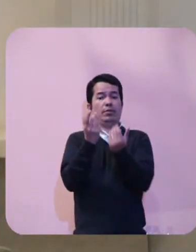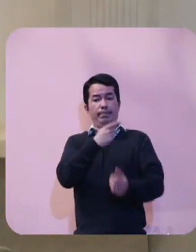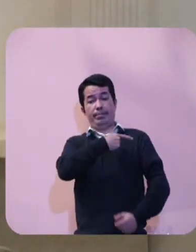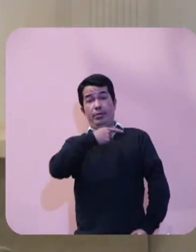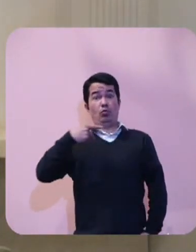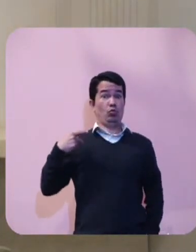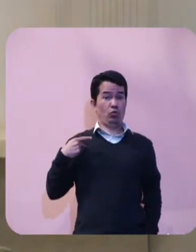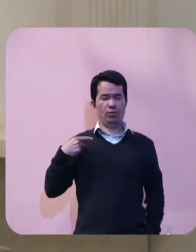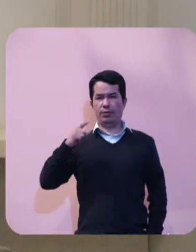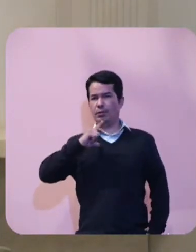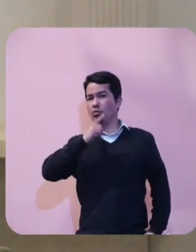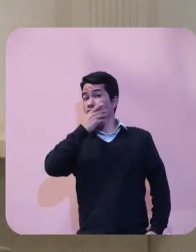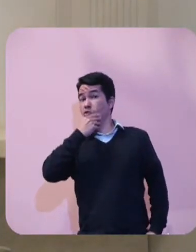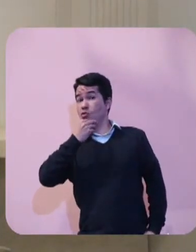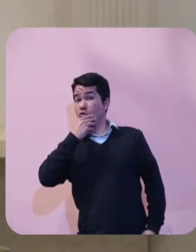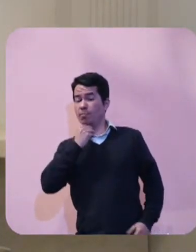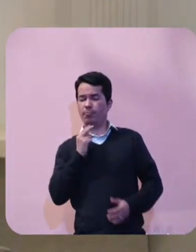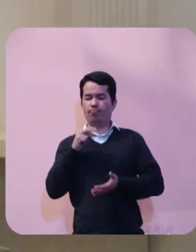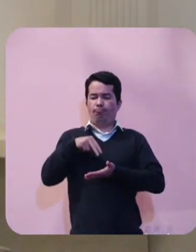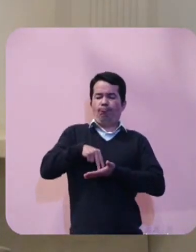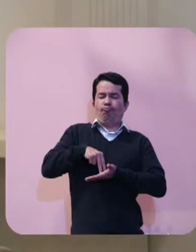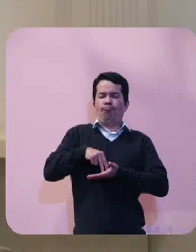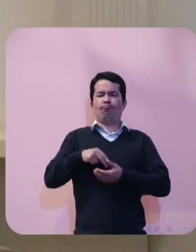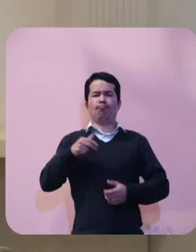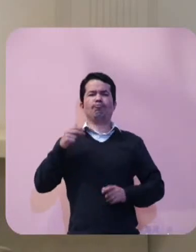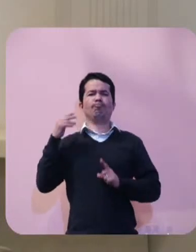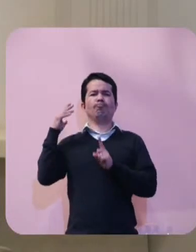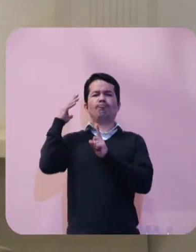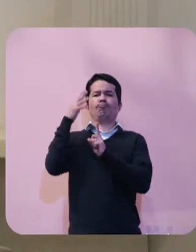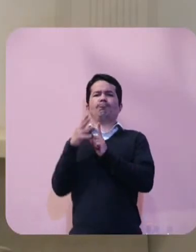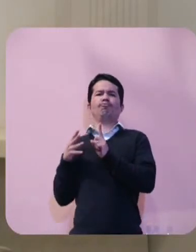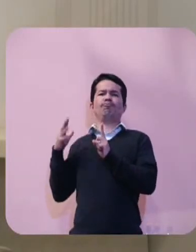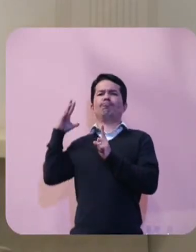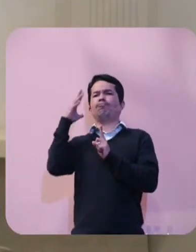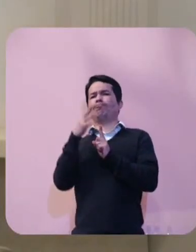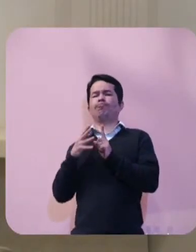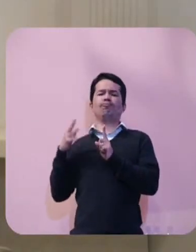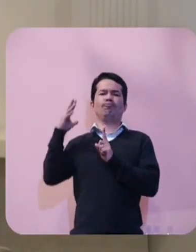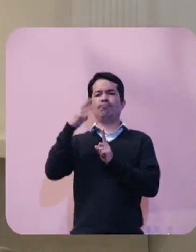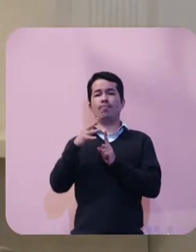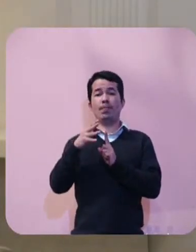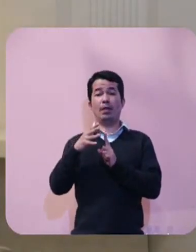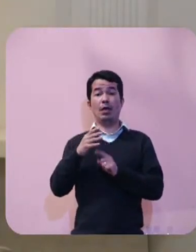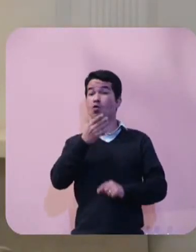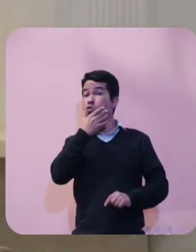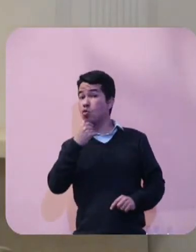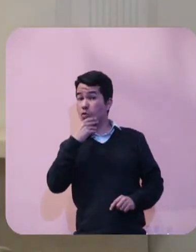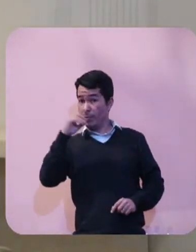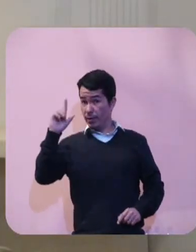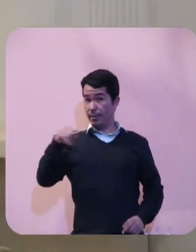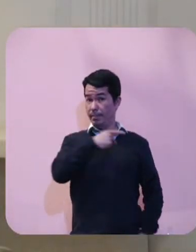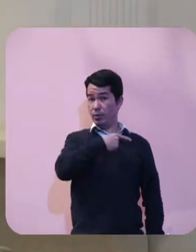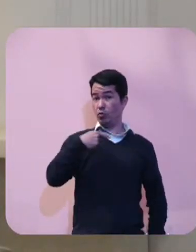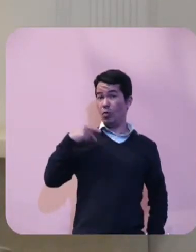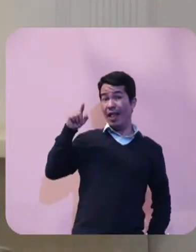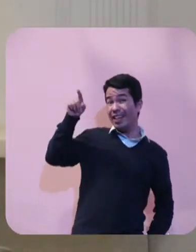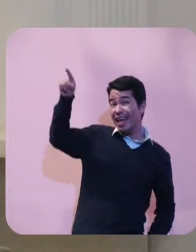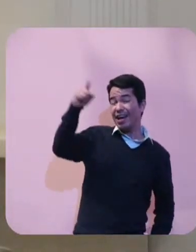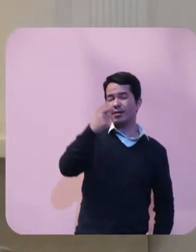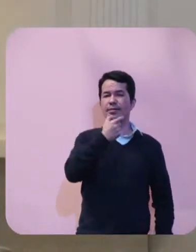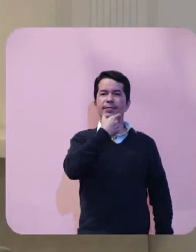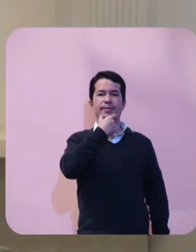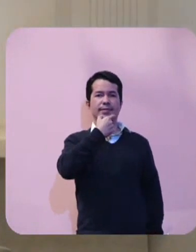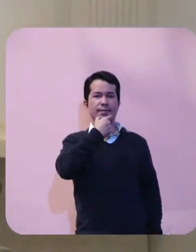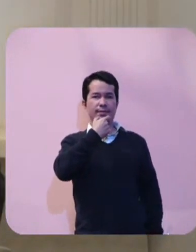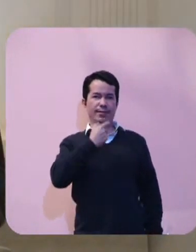Esse pregador havia sido um pastor no interior da Inglaterra. E na juventude do seu